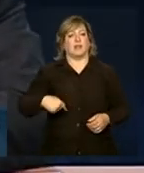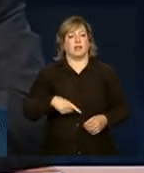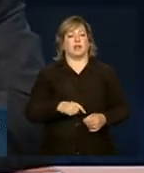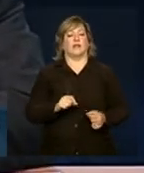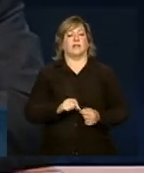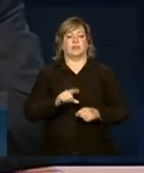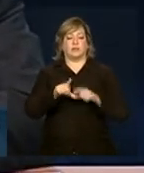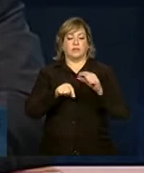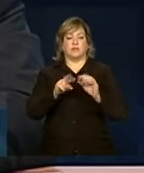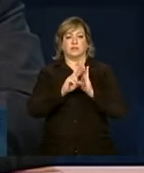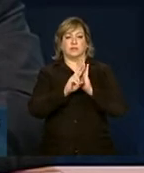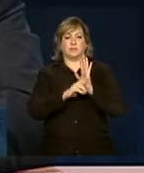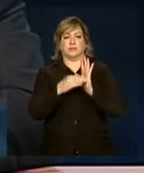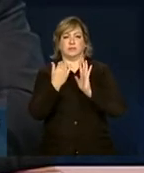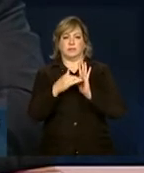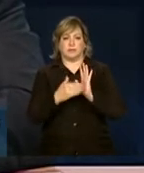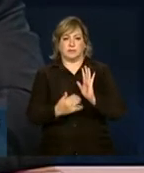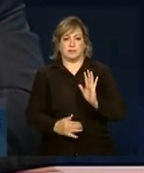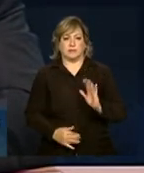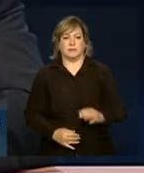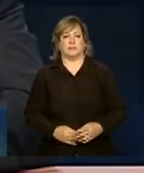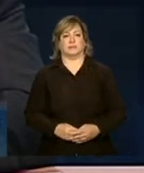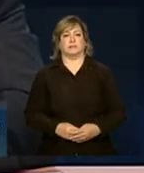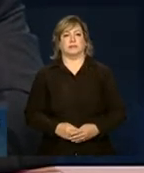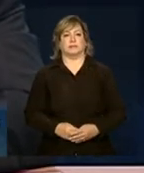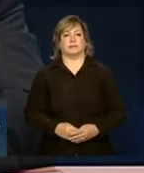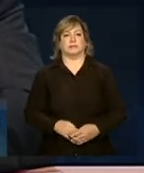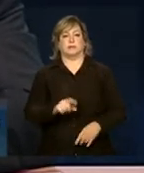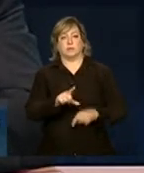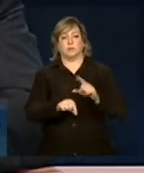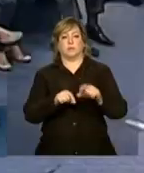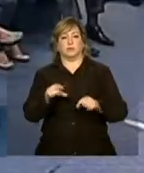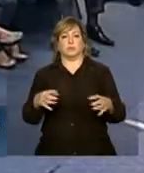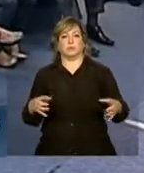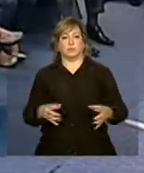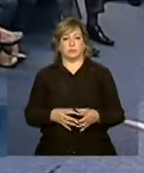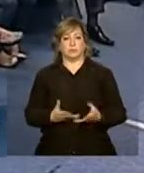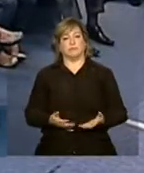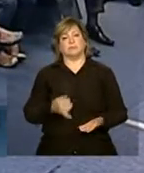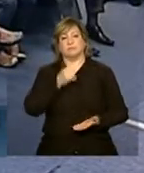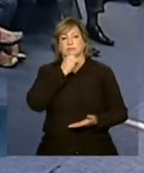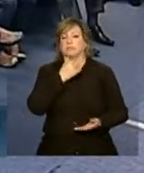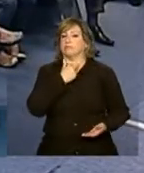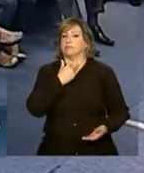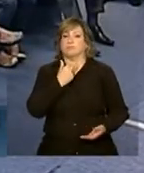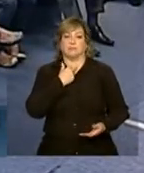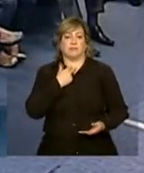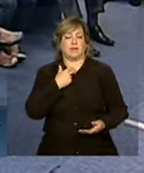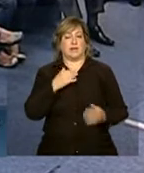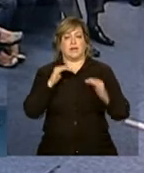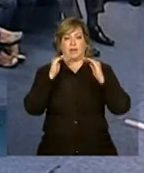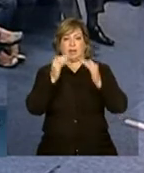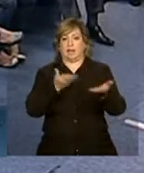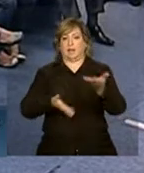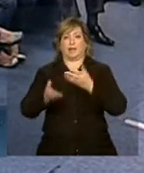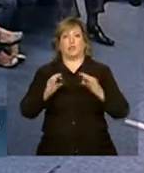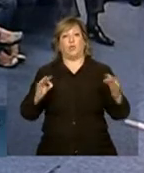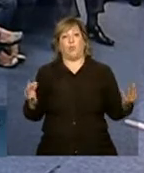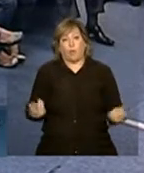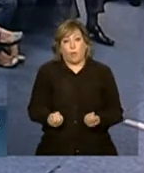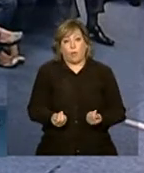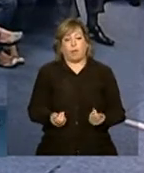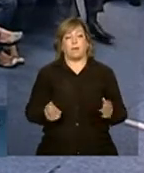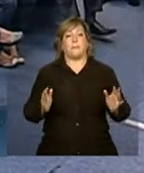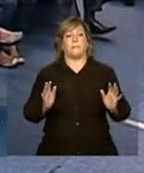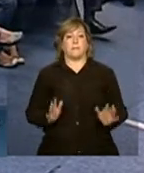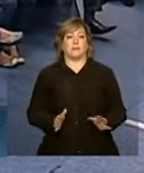critérios fomos é selecionado lamentavelmente não tinha como atender a todos mesmo